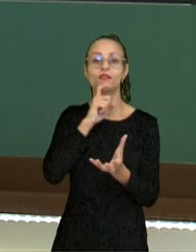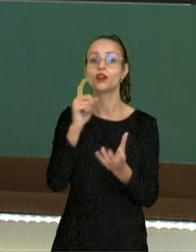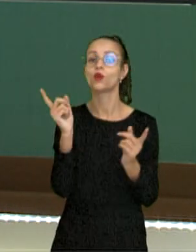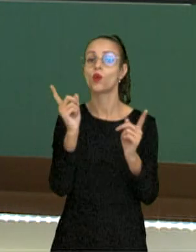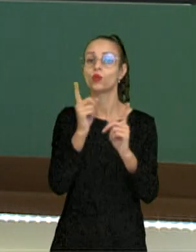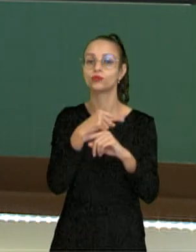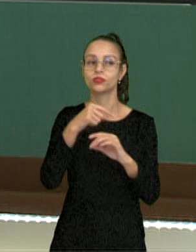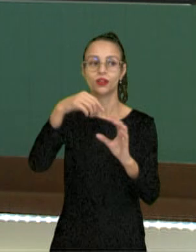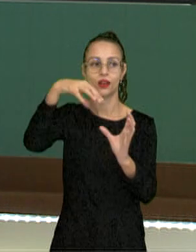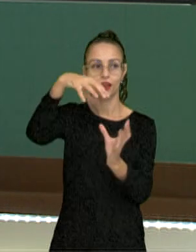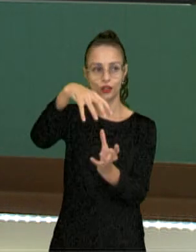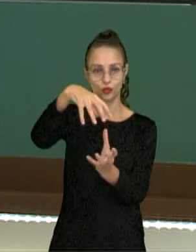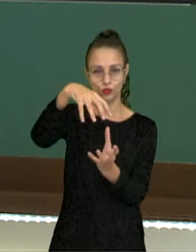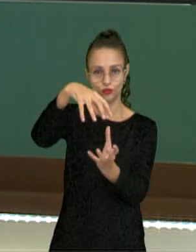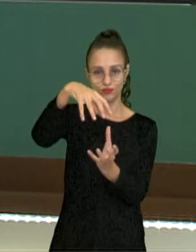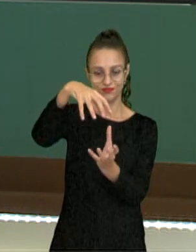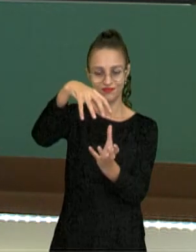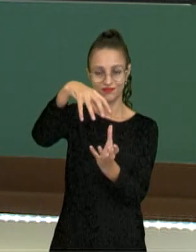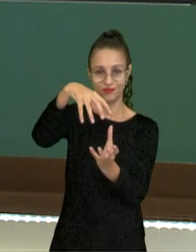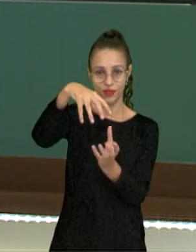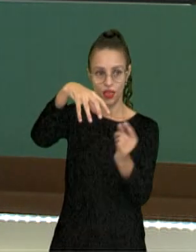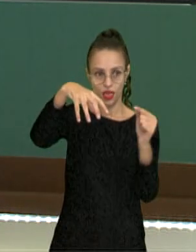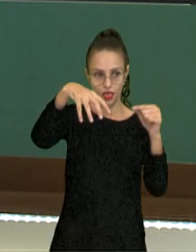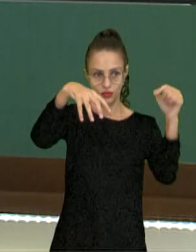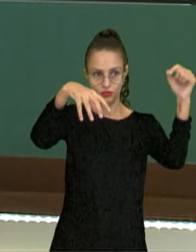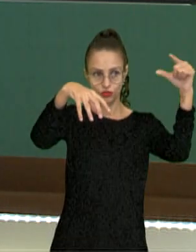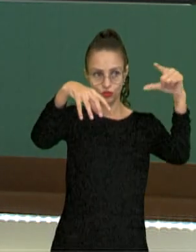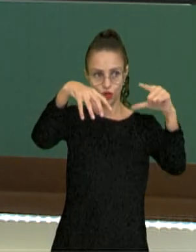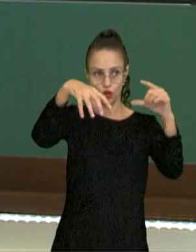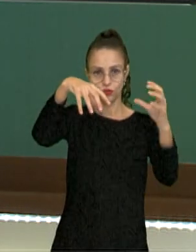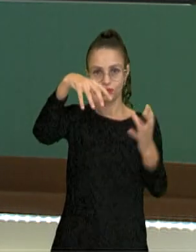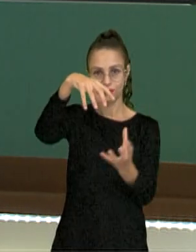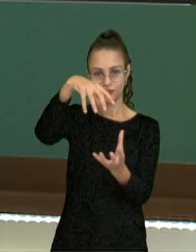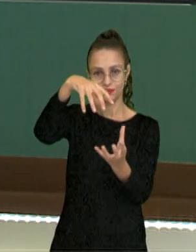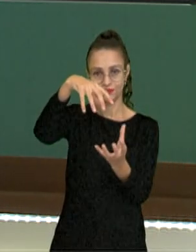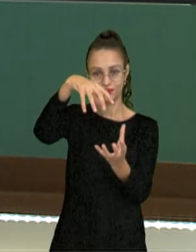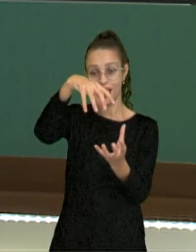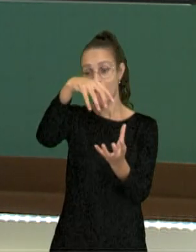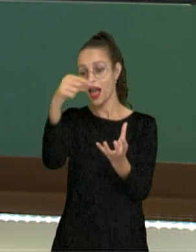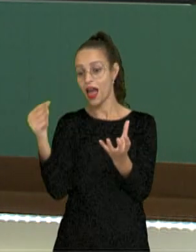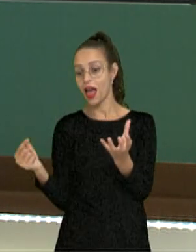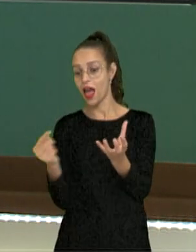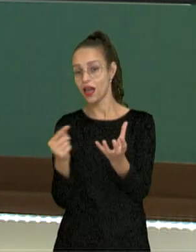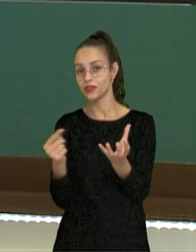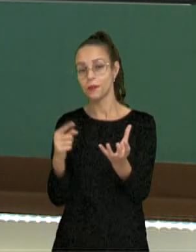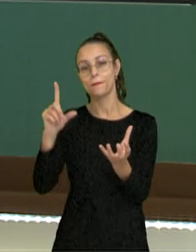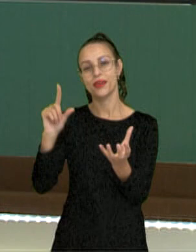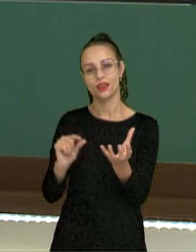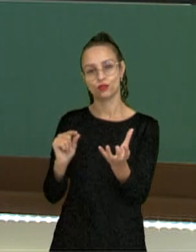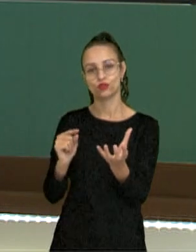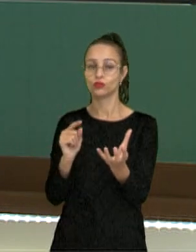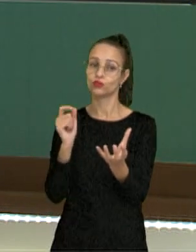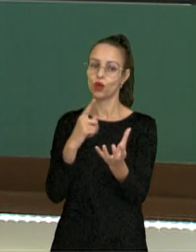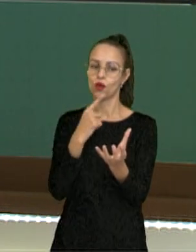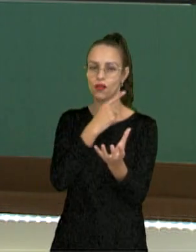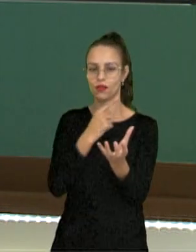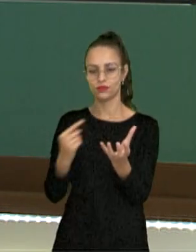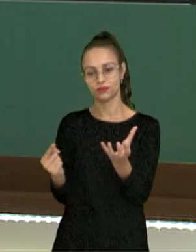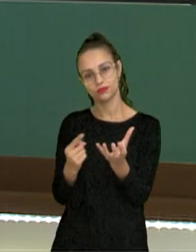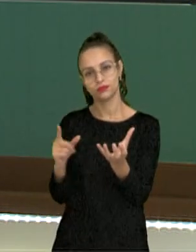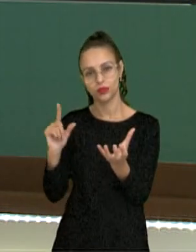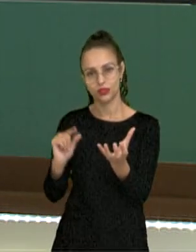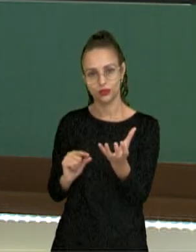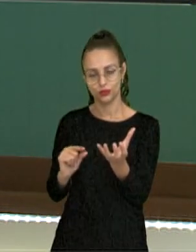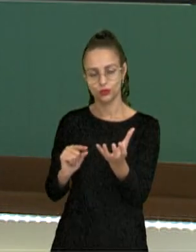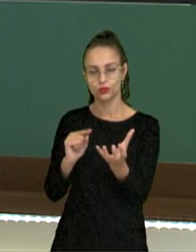quando essa parte que foi bastante iluminada lá no verão vai estar recebendo menos luz solar, menos aquecida. Então é o solstício de